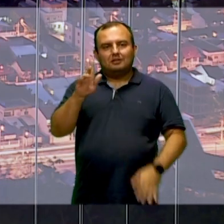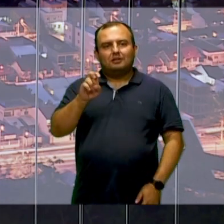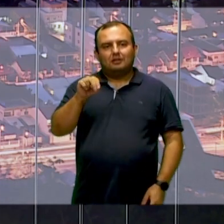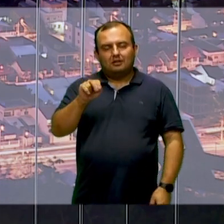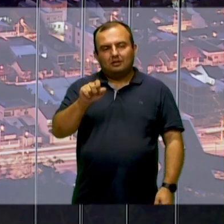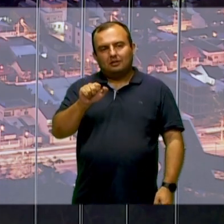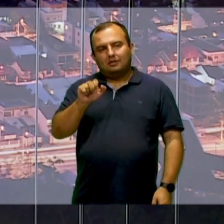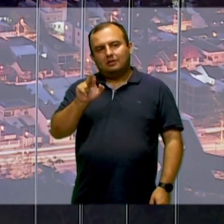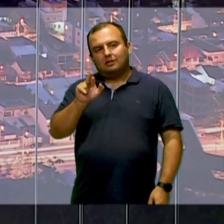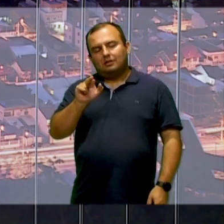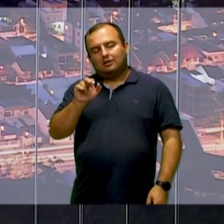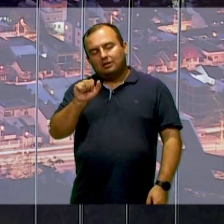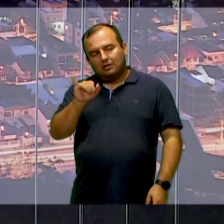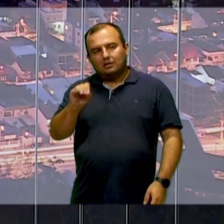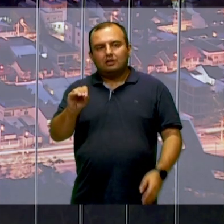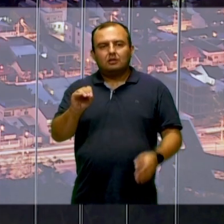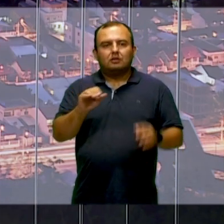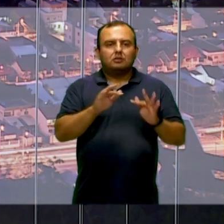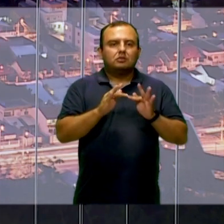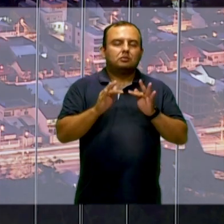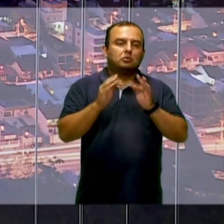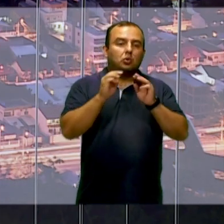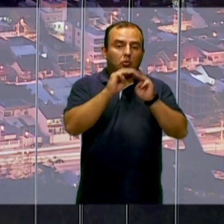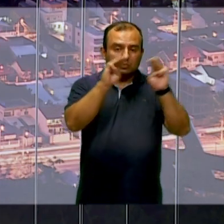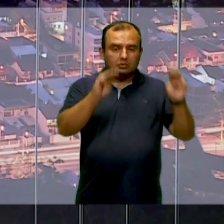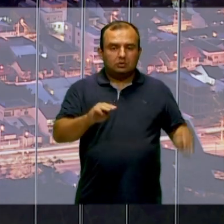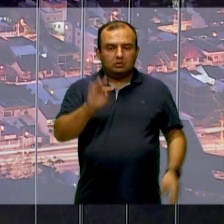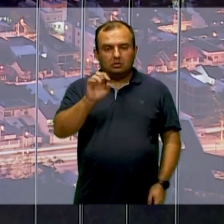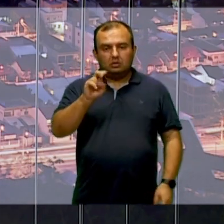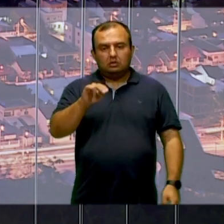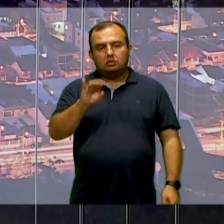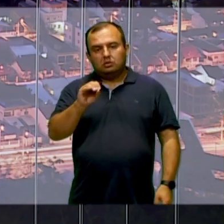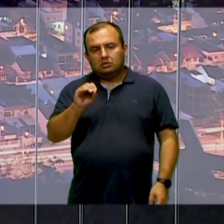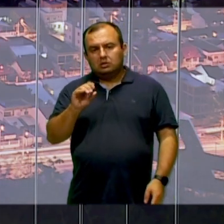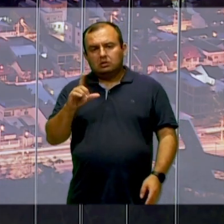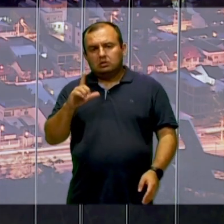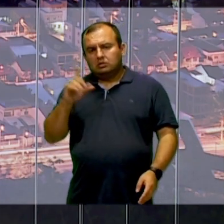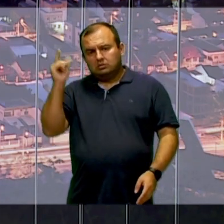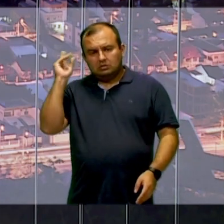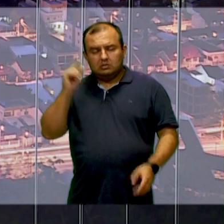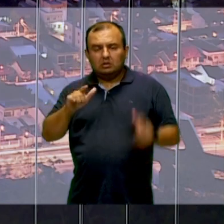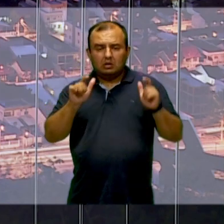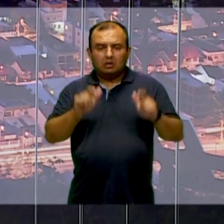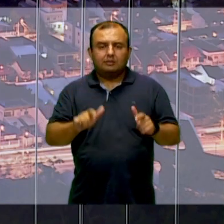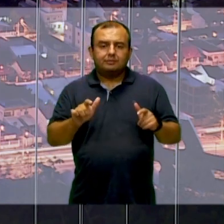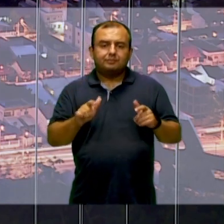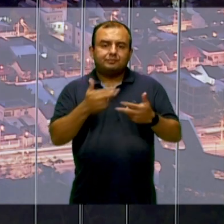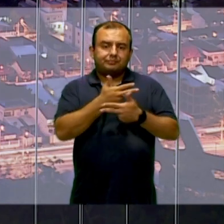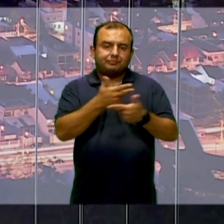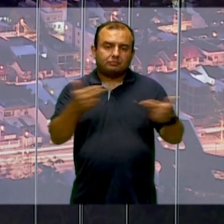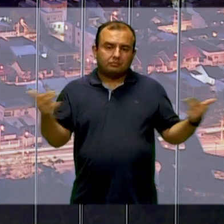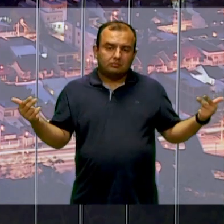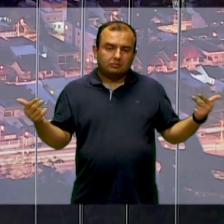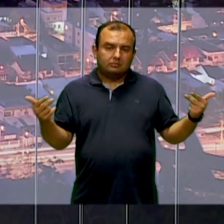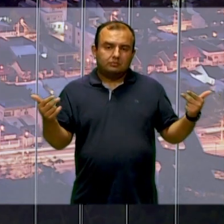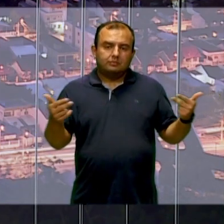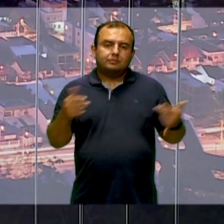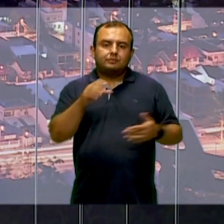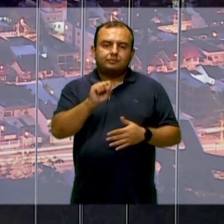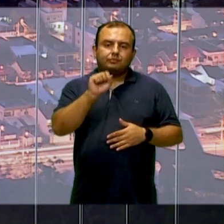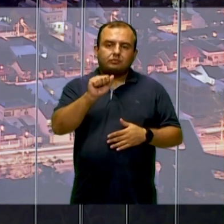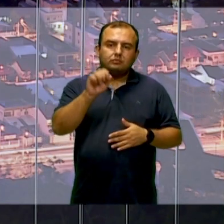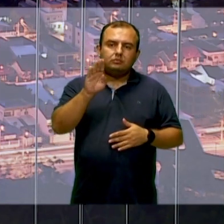Lins. Museu Etnoarqueológico. Antigamente tinha ali, não sei se ainda está, um acervo grande sobre os